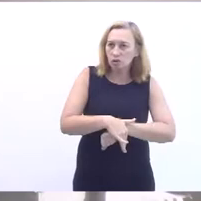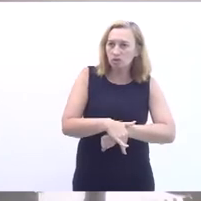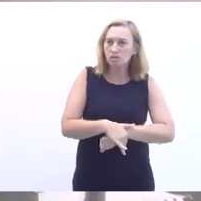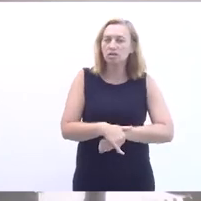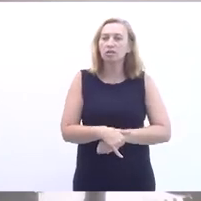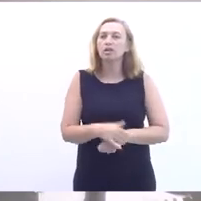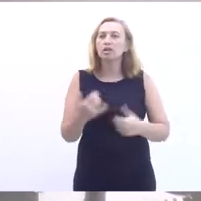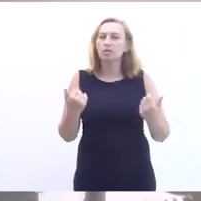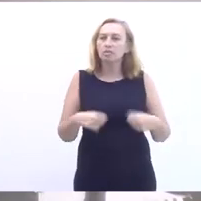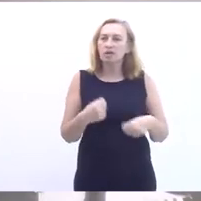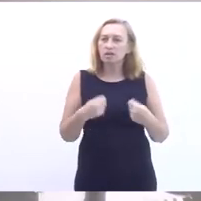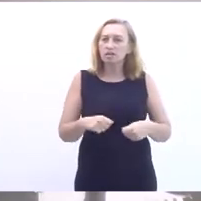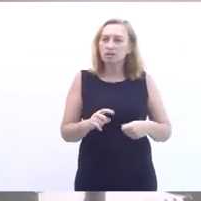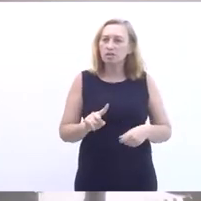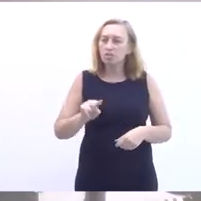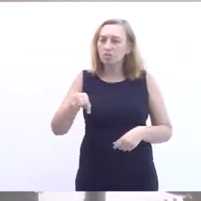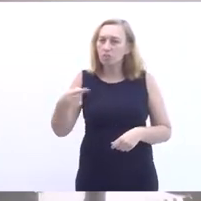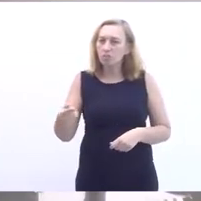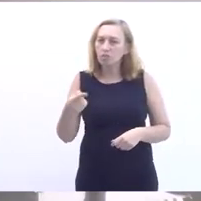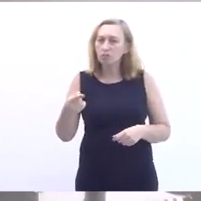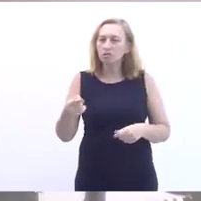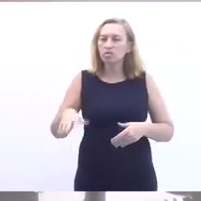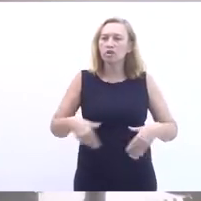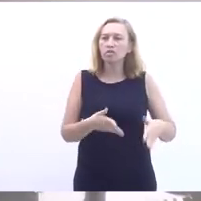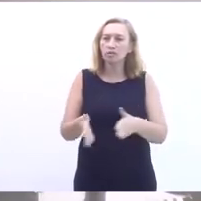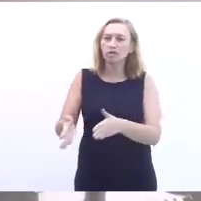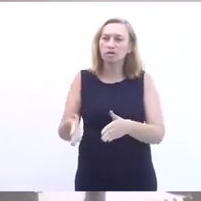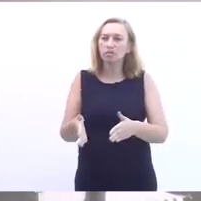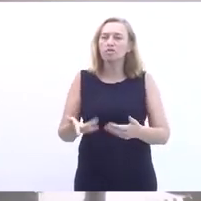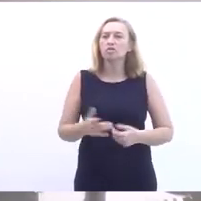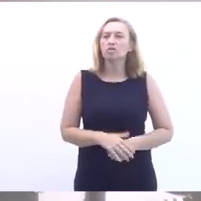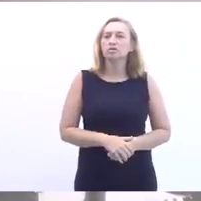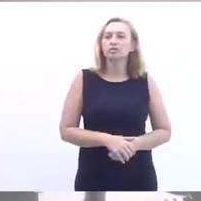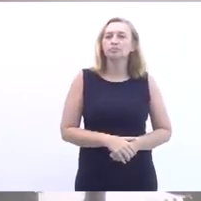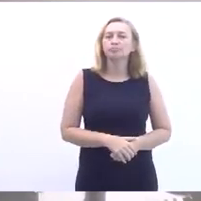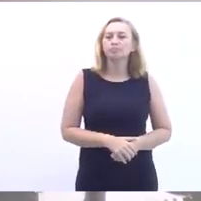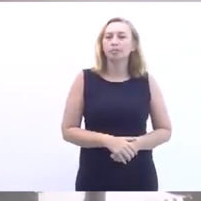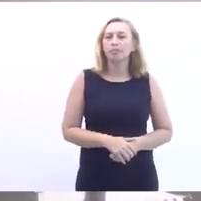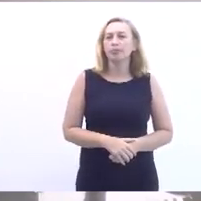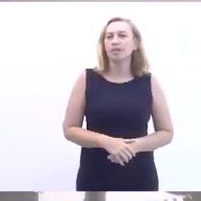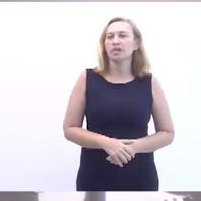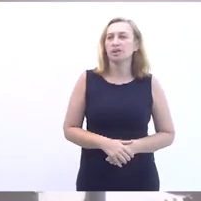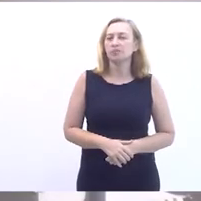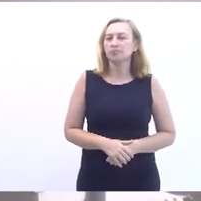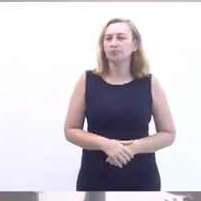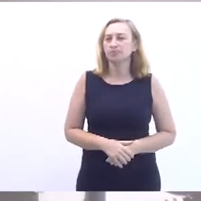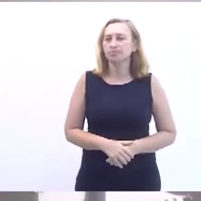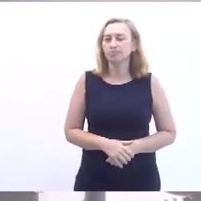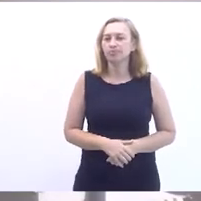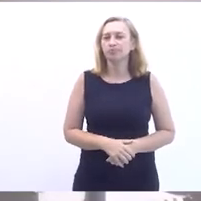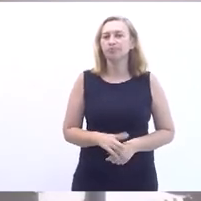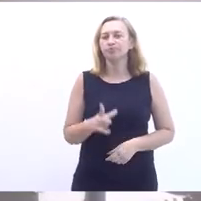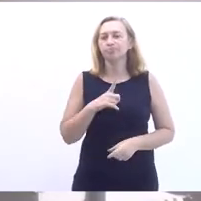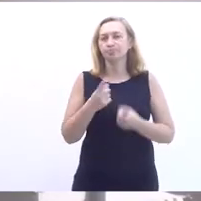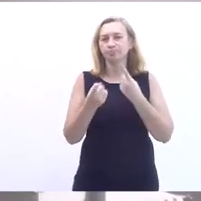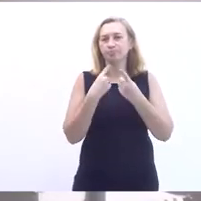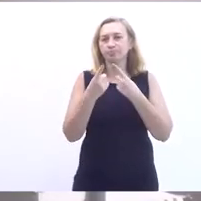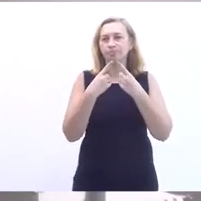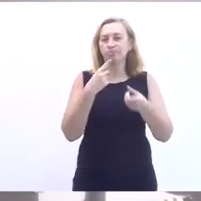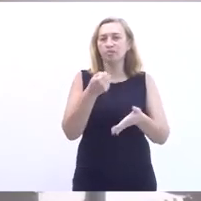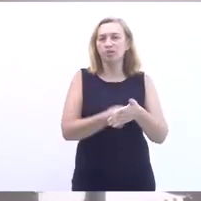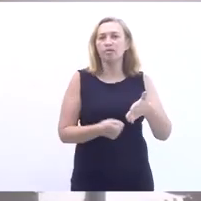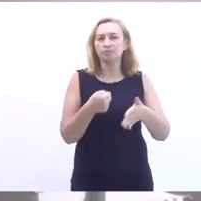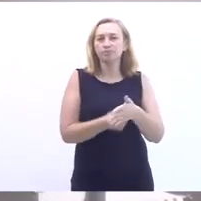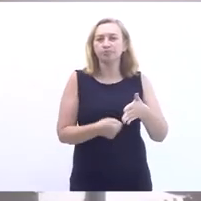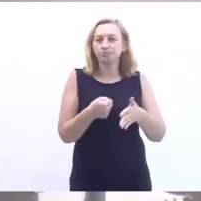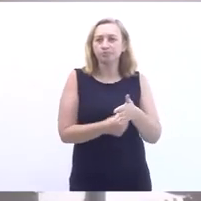então isso tem que ver com uma outra concepção do trato e acaba tendo uma interseção da discussão da